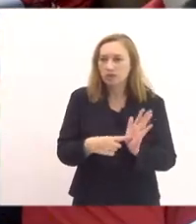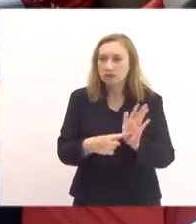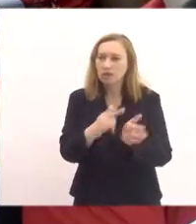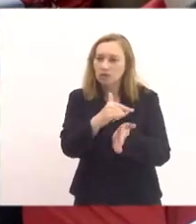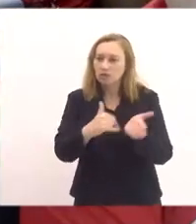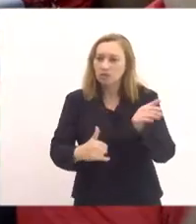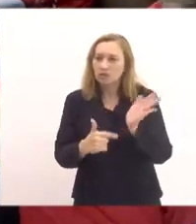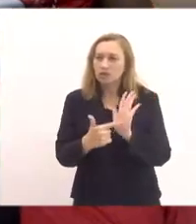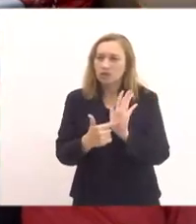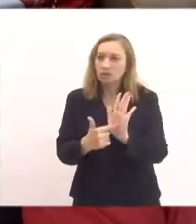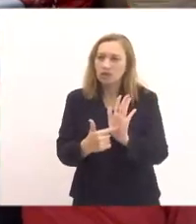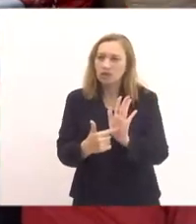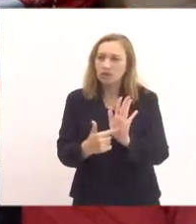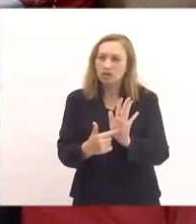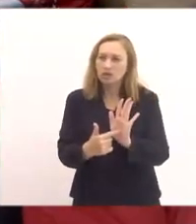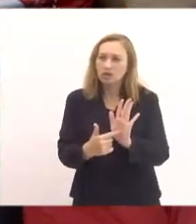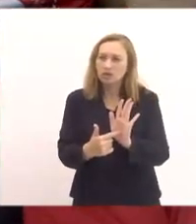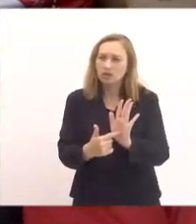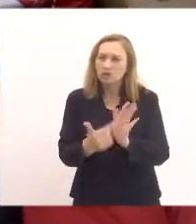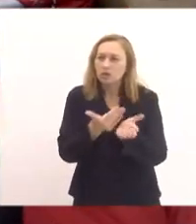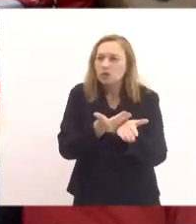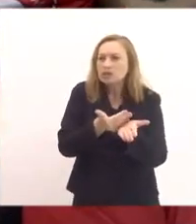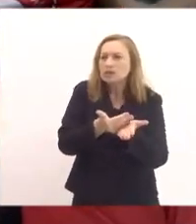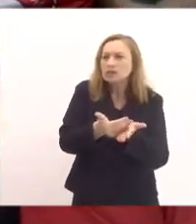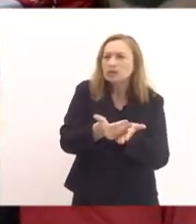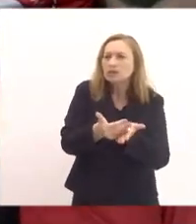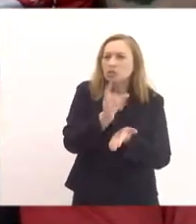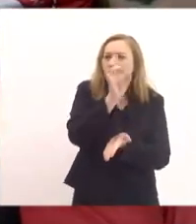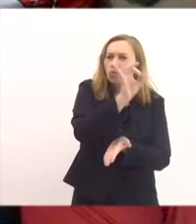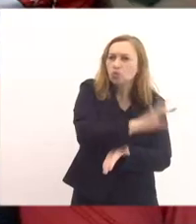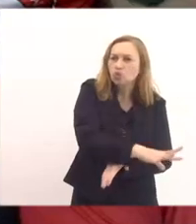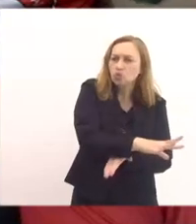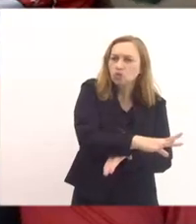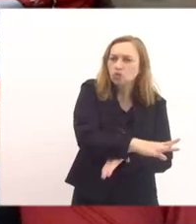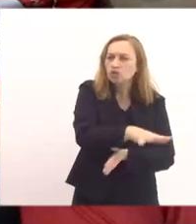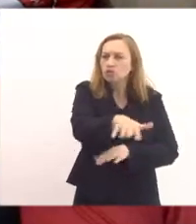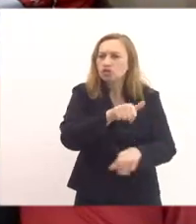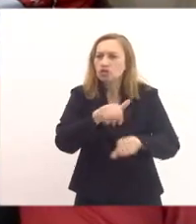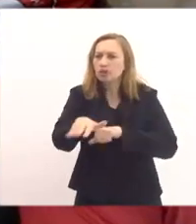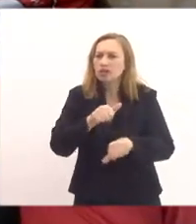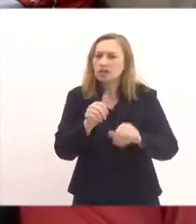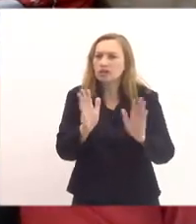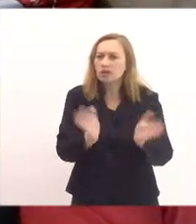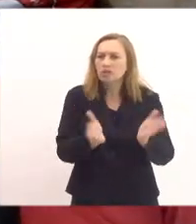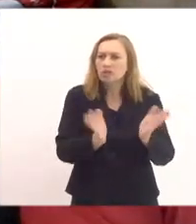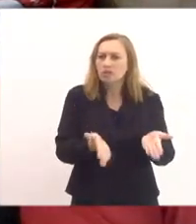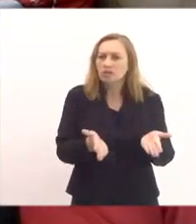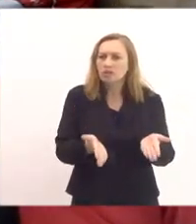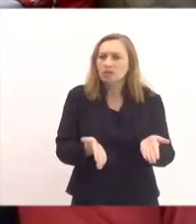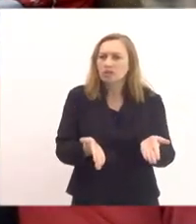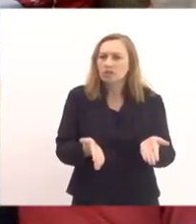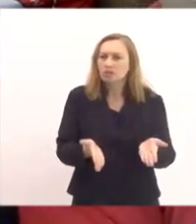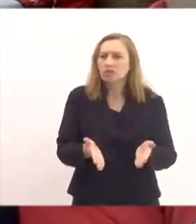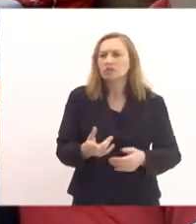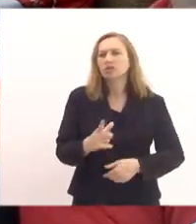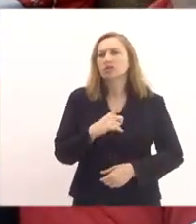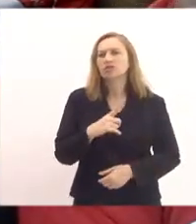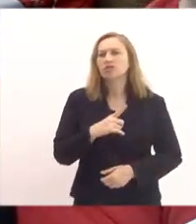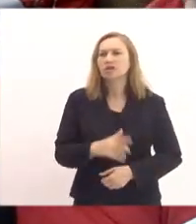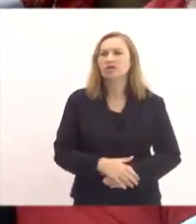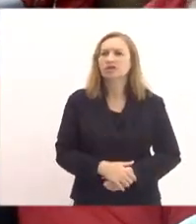aqui do início ao último, a última convocação agora dos 8 excedentes que teve,